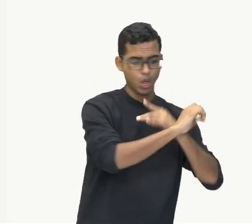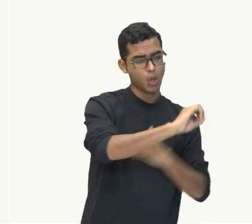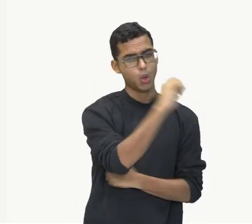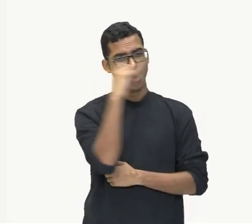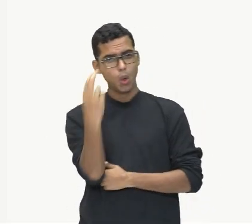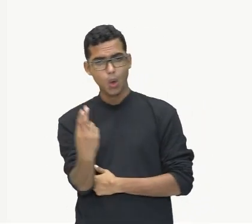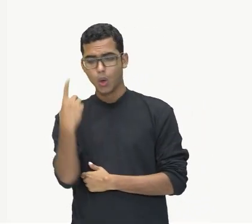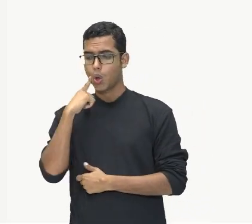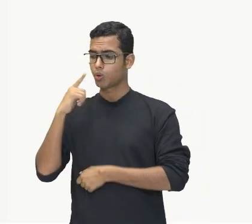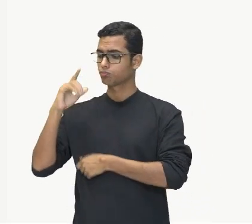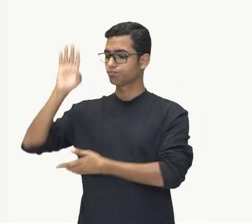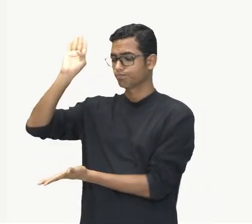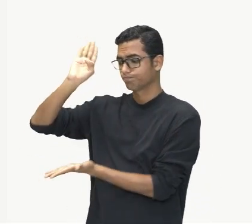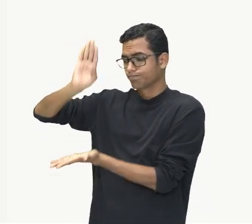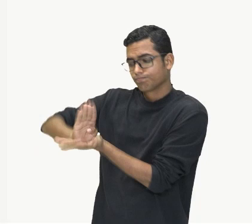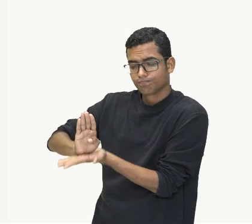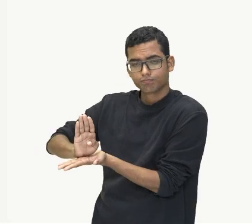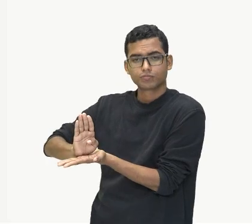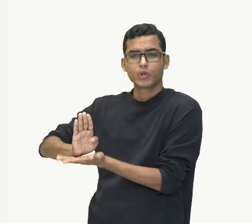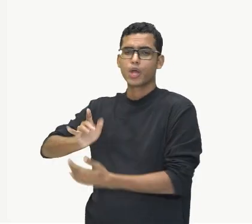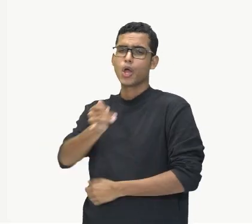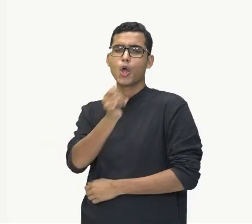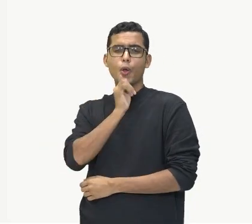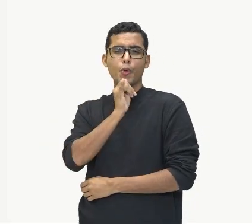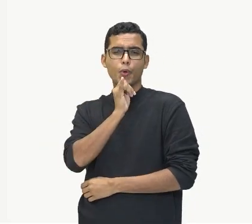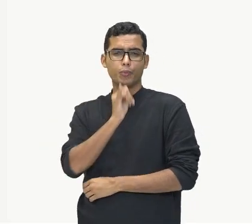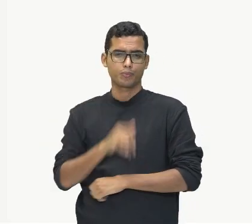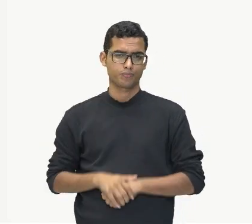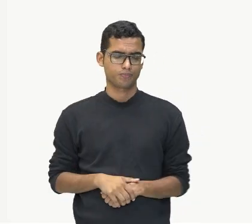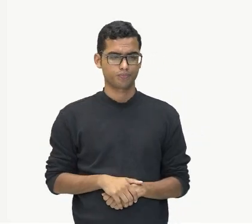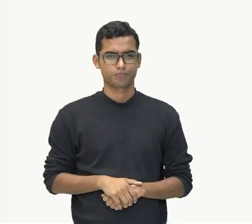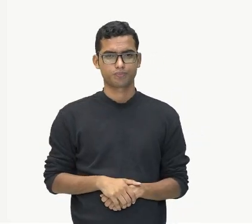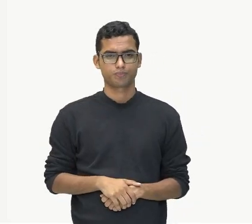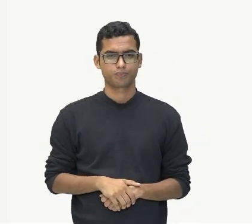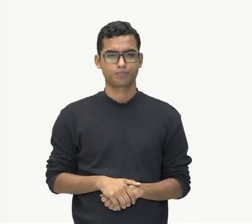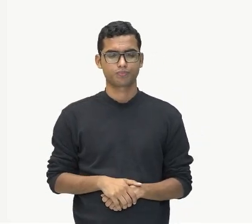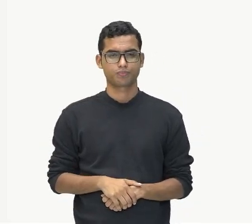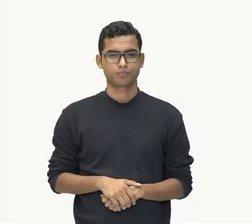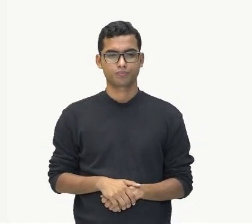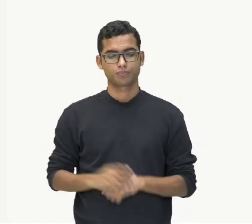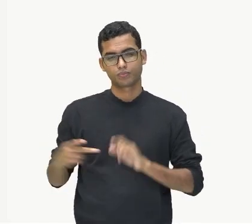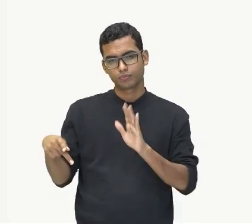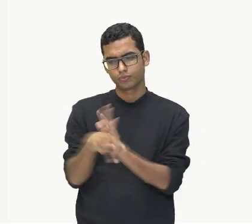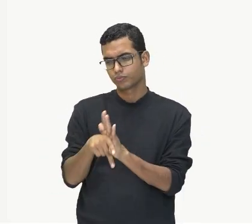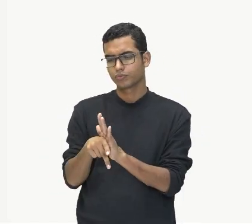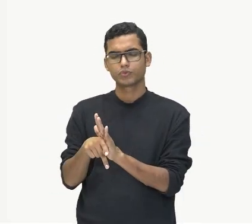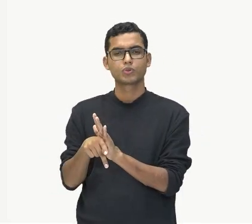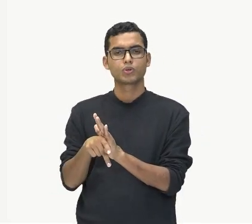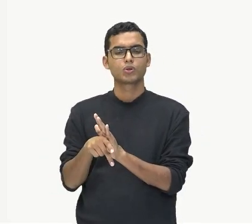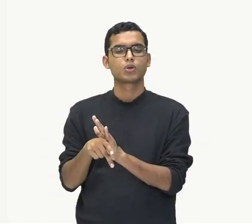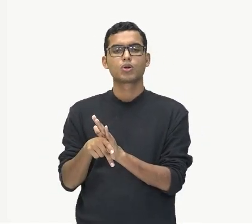é básico. Um exemplo de um indicador artificial é a